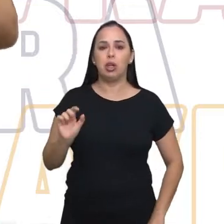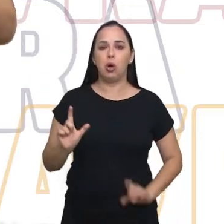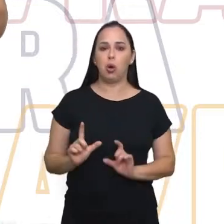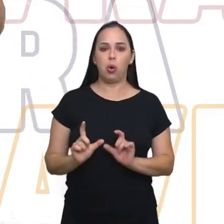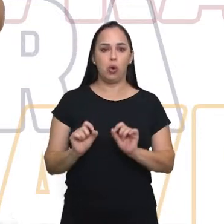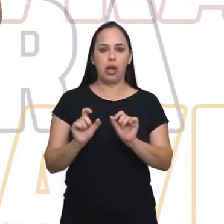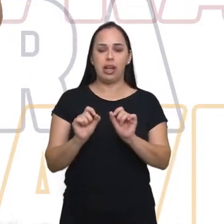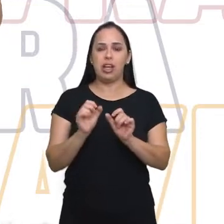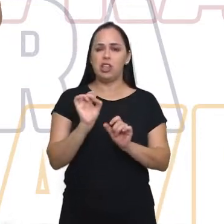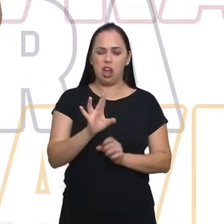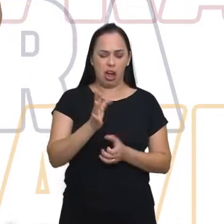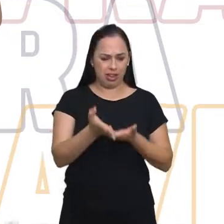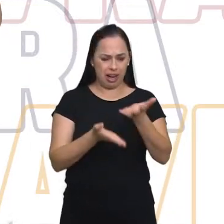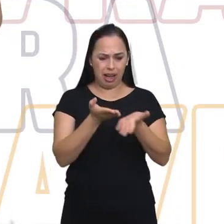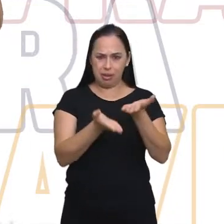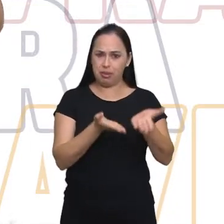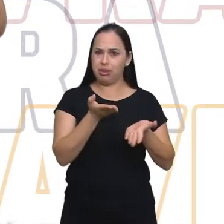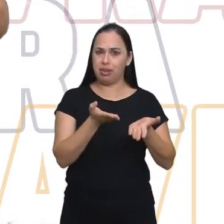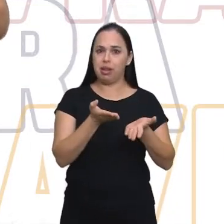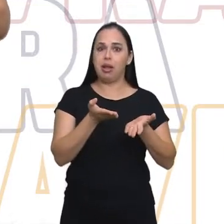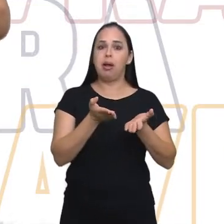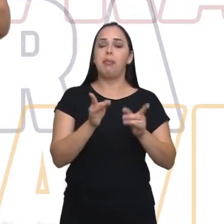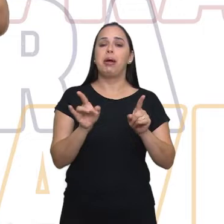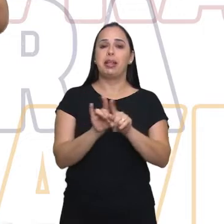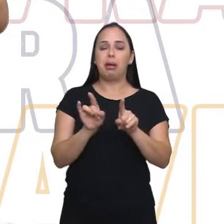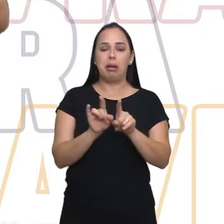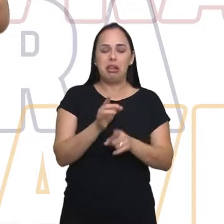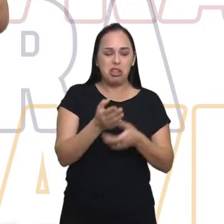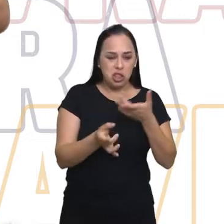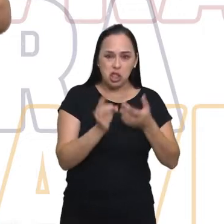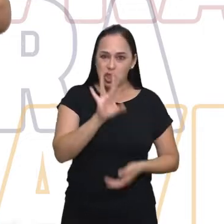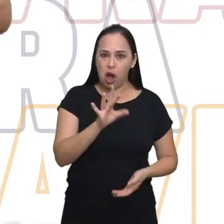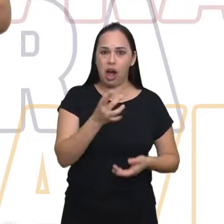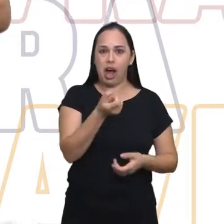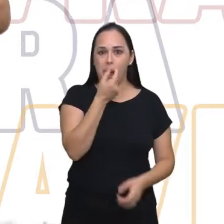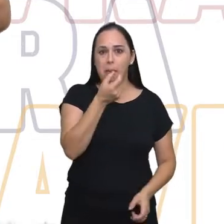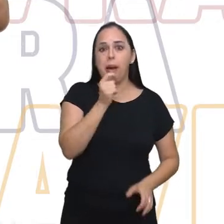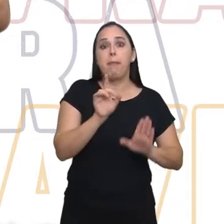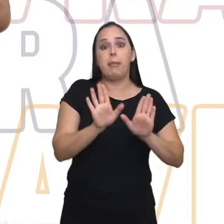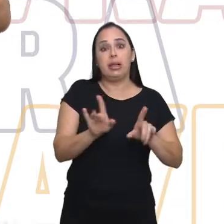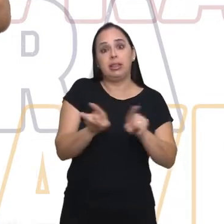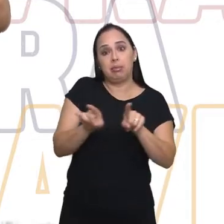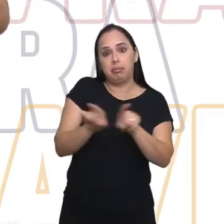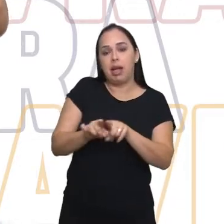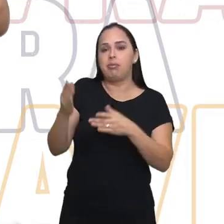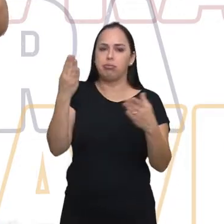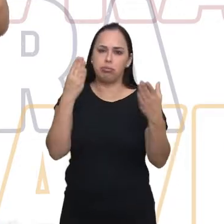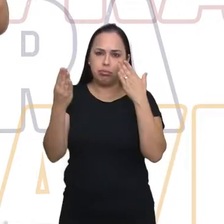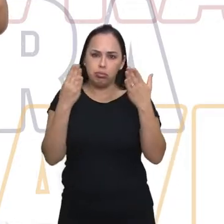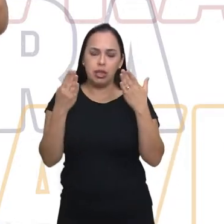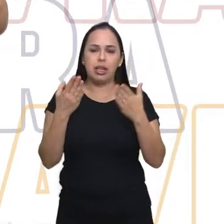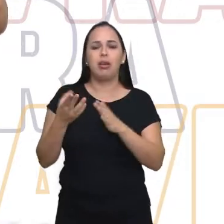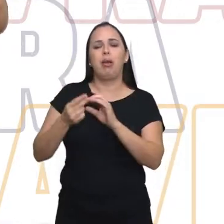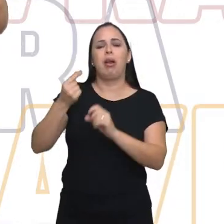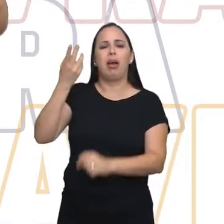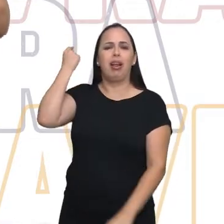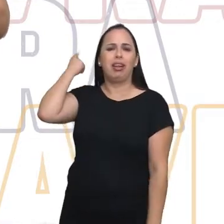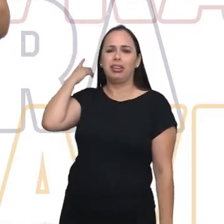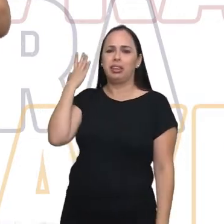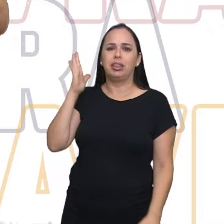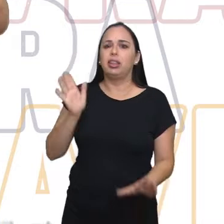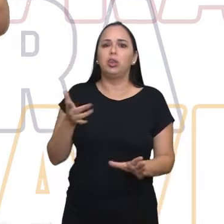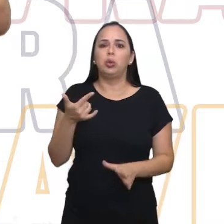não é só o tratamento clínico, não é só o remédio, mas também o psicossocial. Então, naquela época,